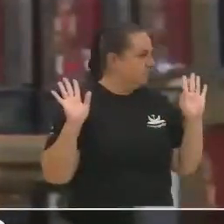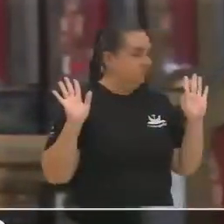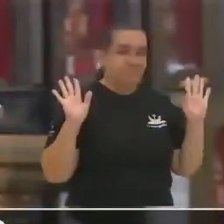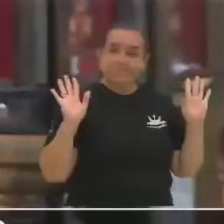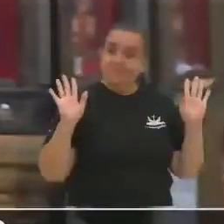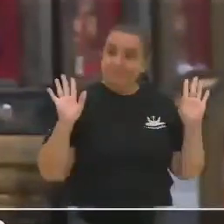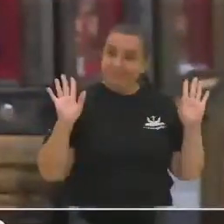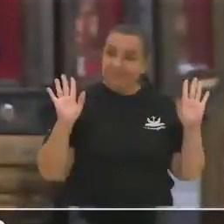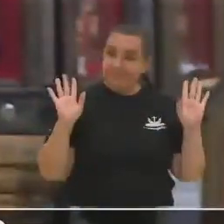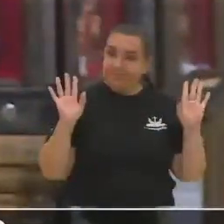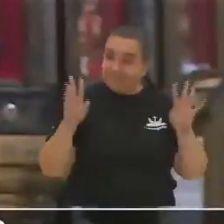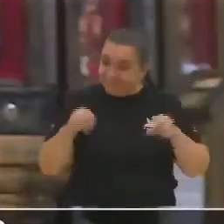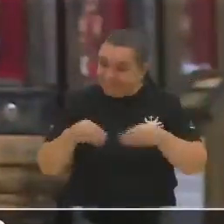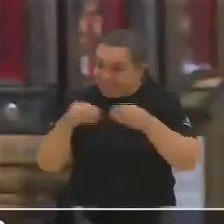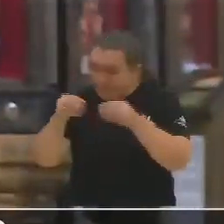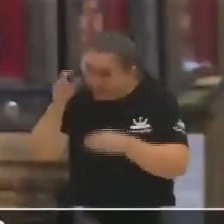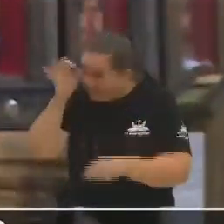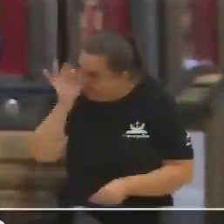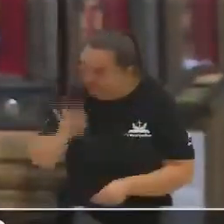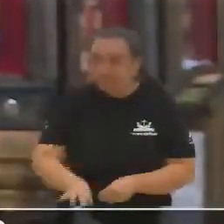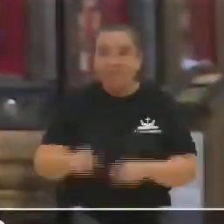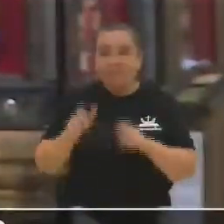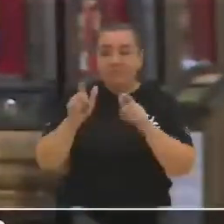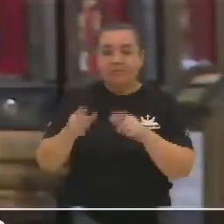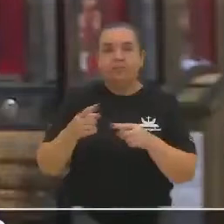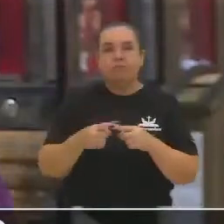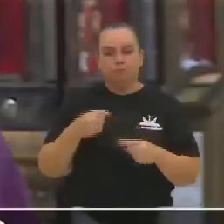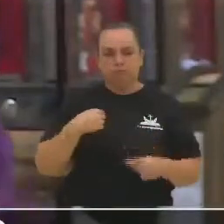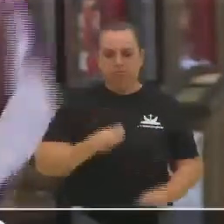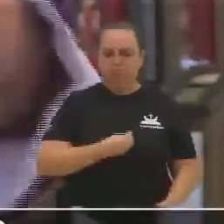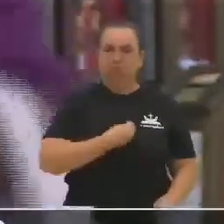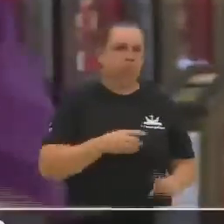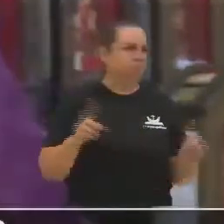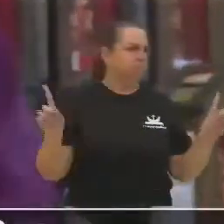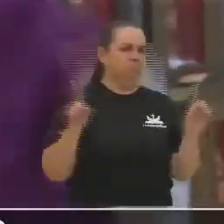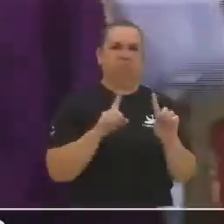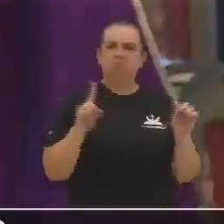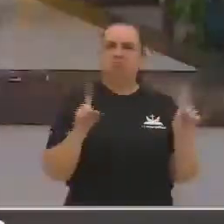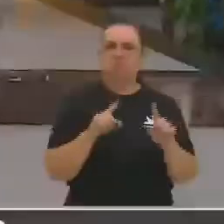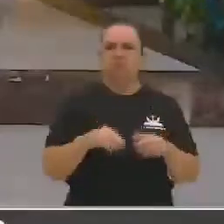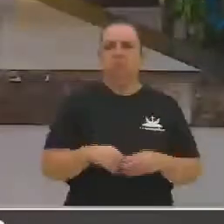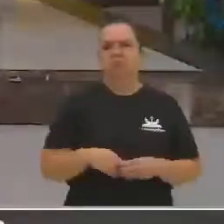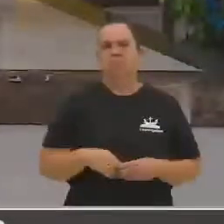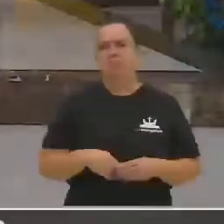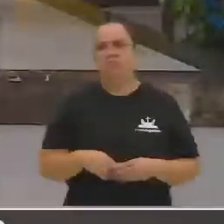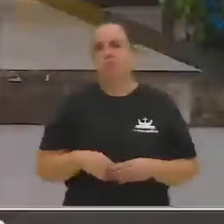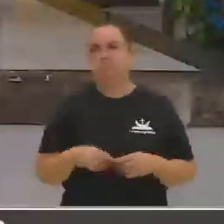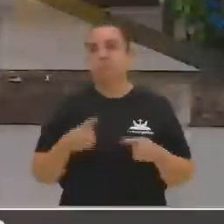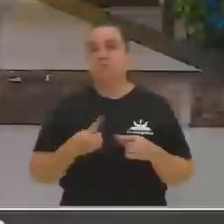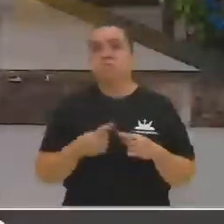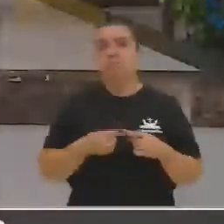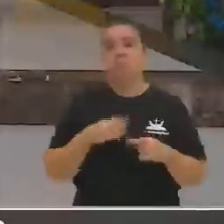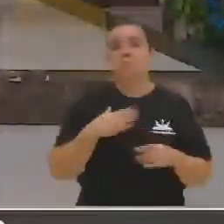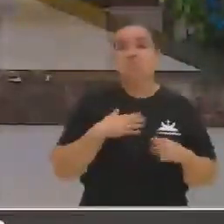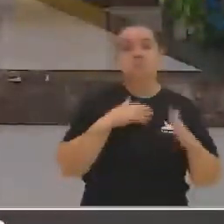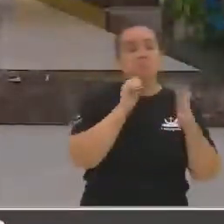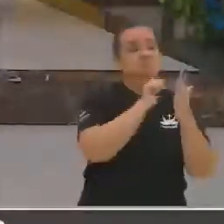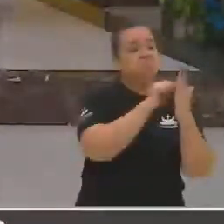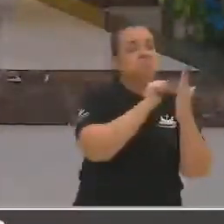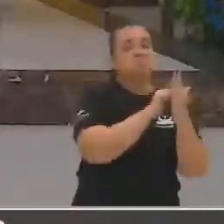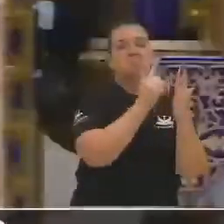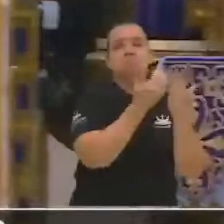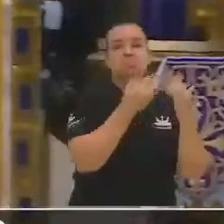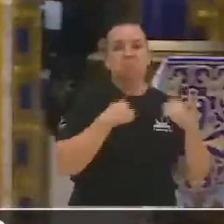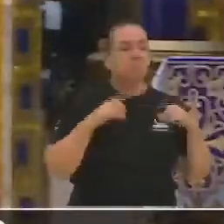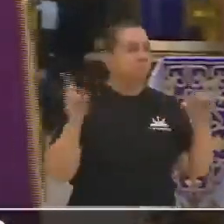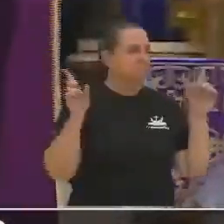deram para Ele o pior lugar na primeira noite, porque eu não estava lá. É assim que a gente tem que dizer: é porque não bateu na minha porta,